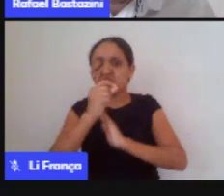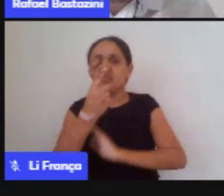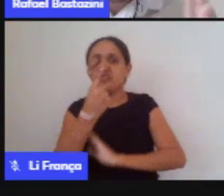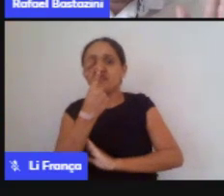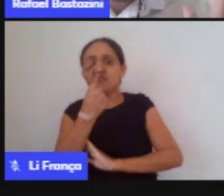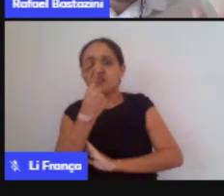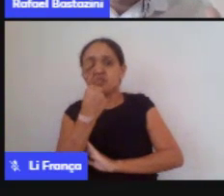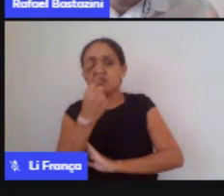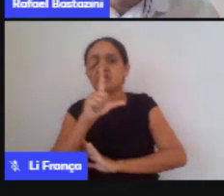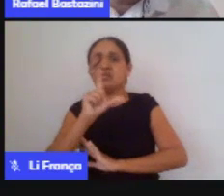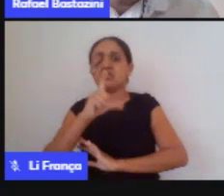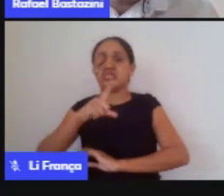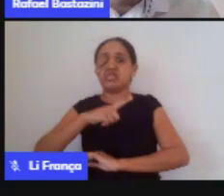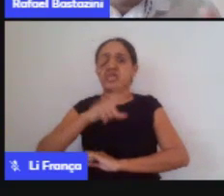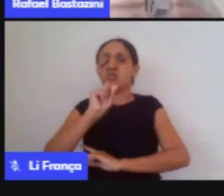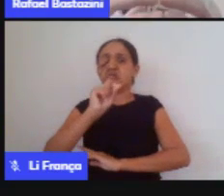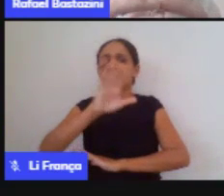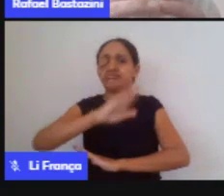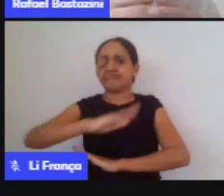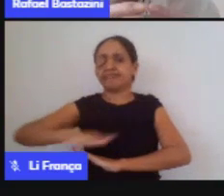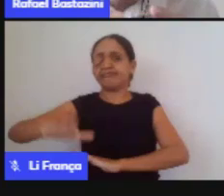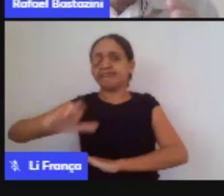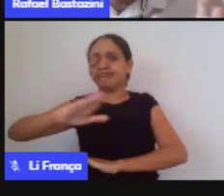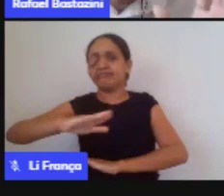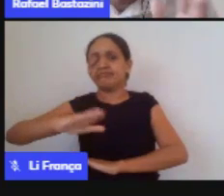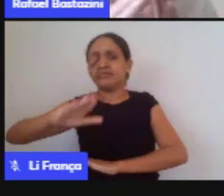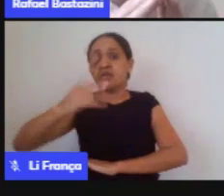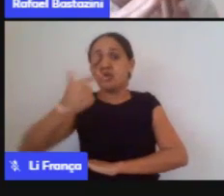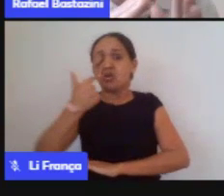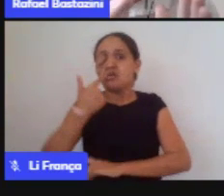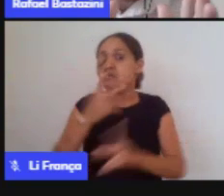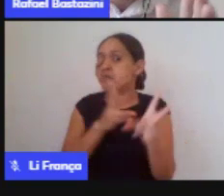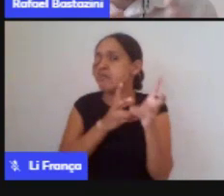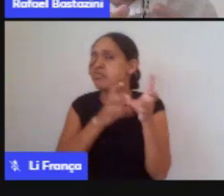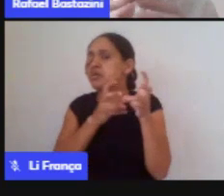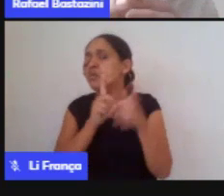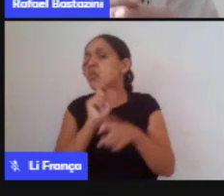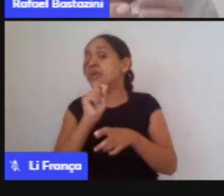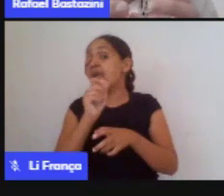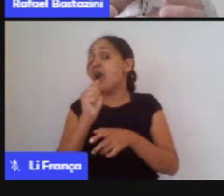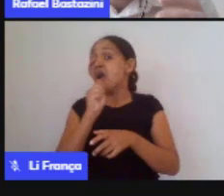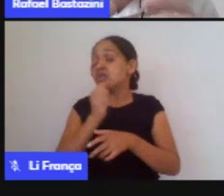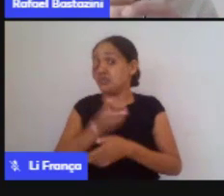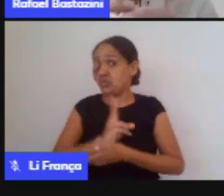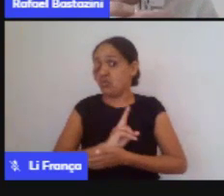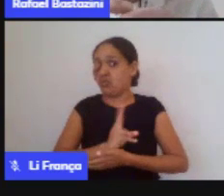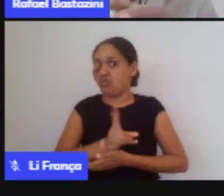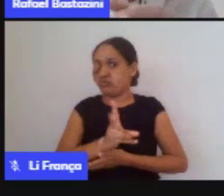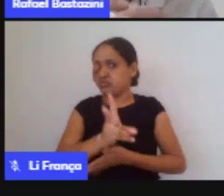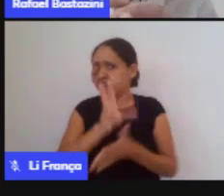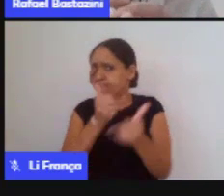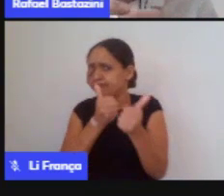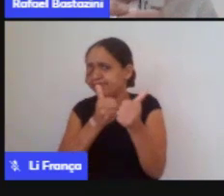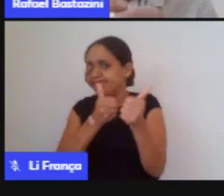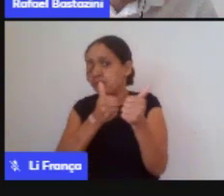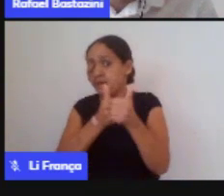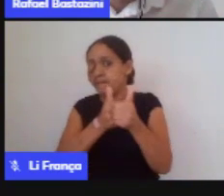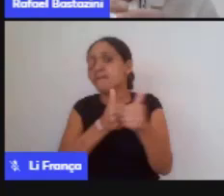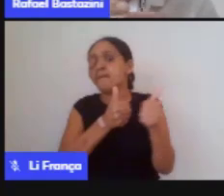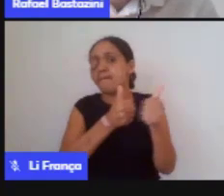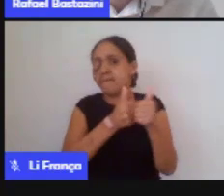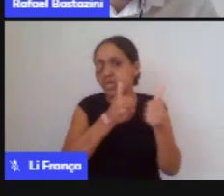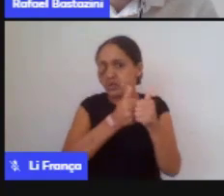nós temos os loteamentos, vocês percebam que ainda eles são contínuos, né? Eles estão próximos ao